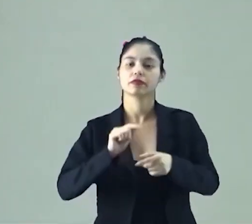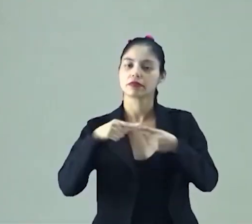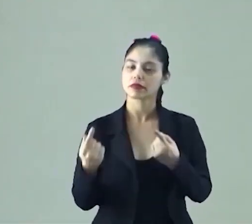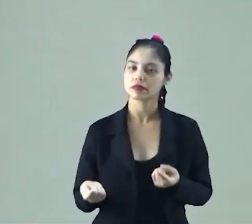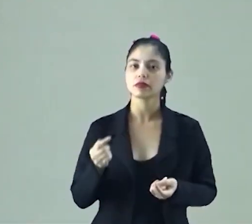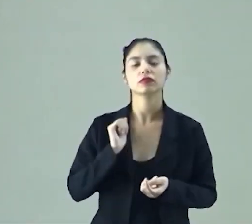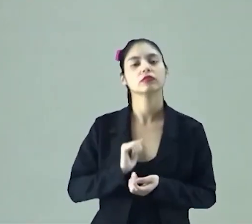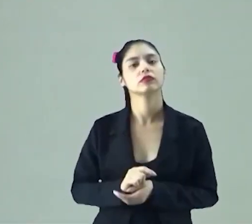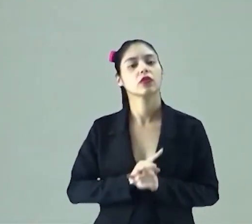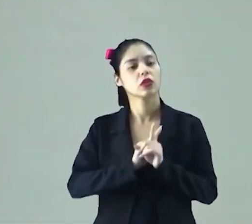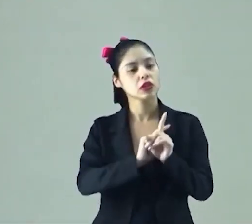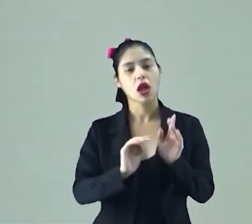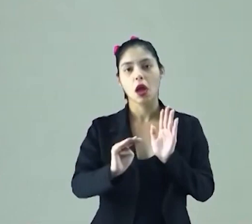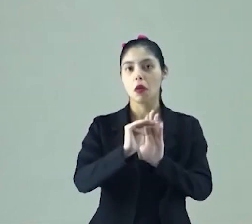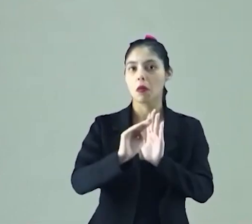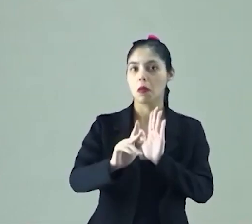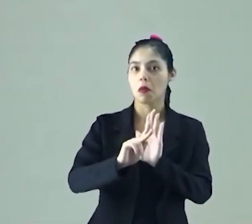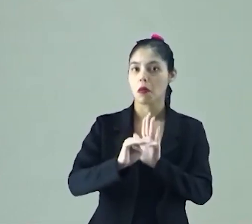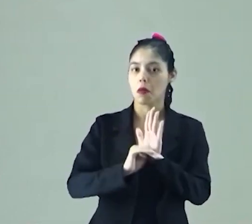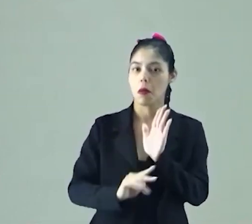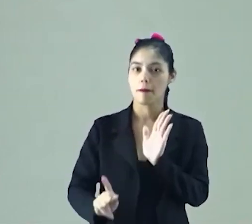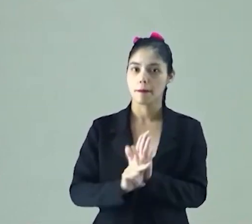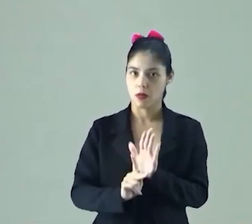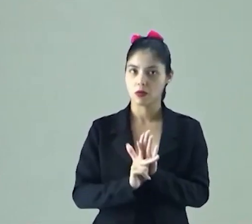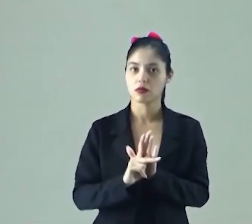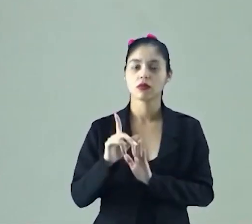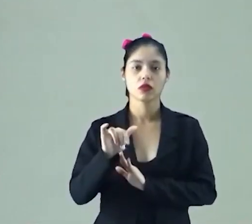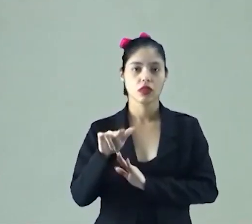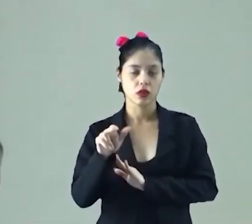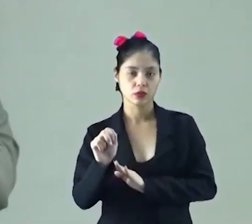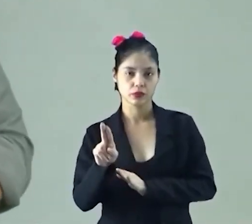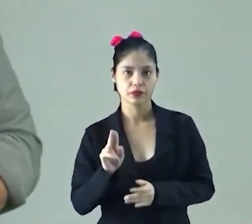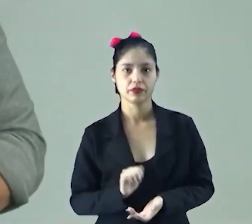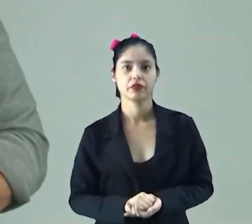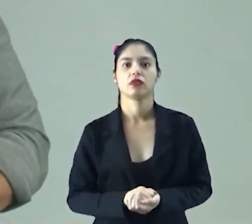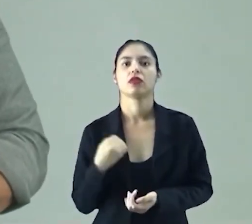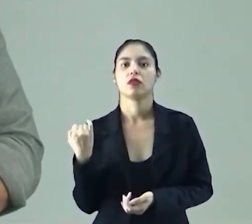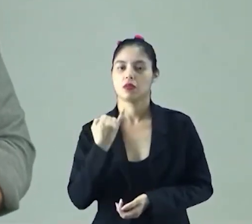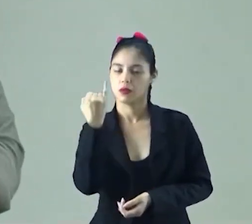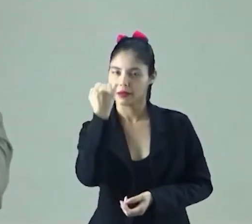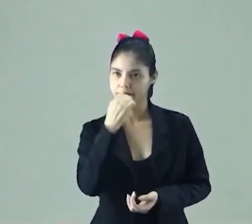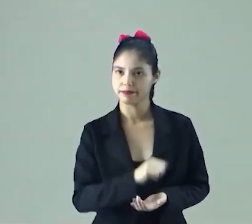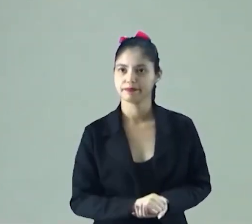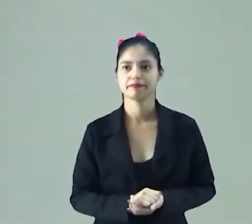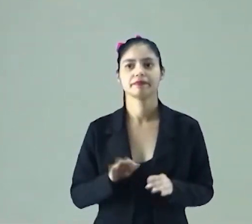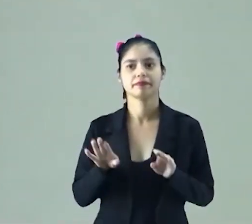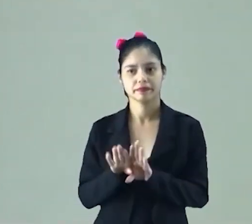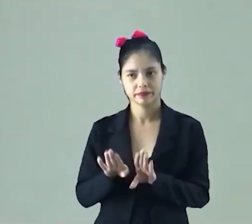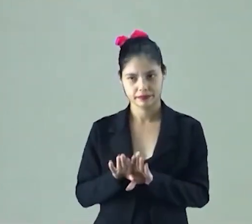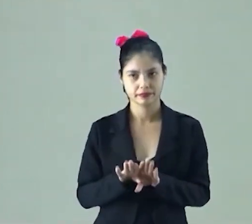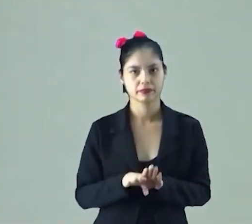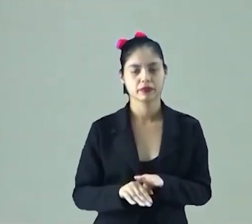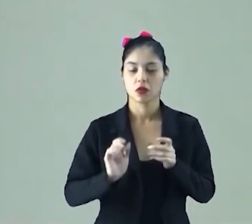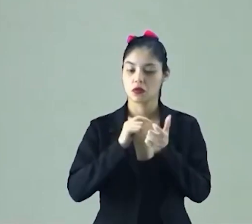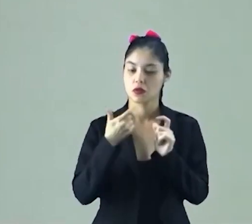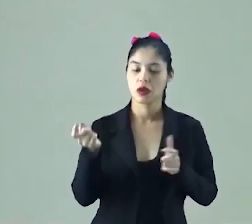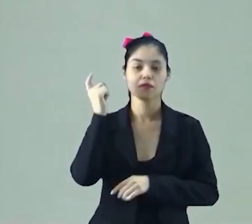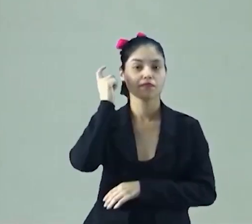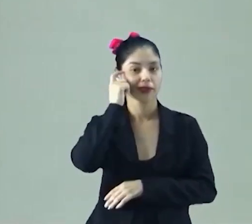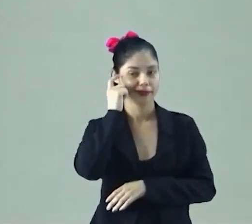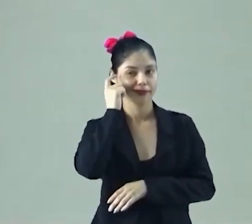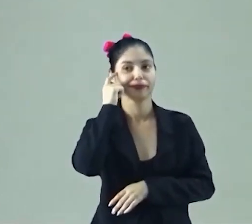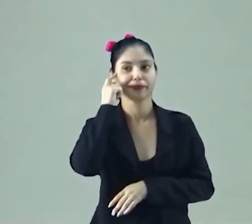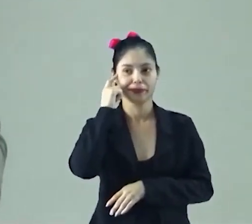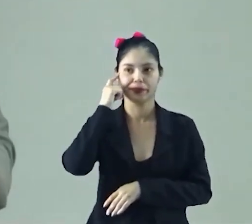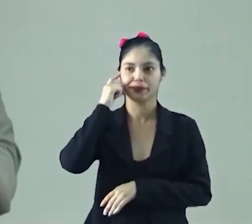mas ela segue muito o padrão proposto por Linneu, certo? Então isso é muito importante também, ele é um dos grandes